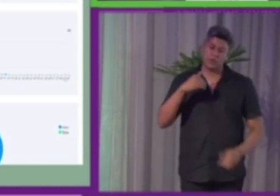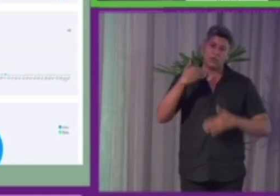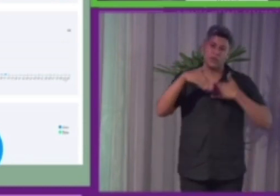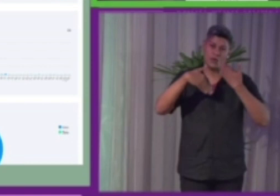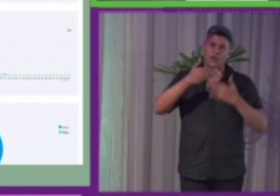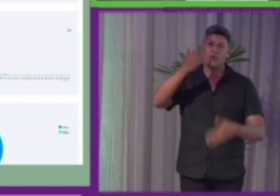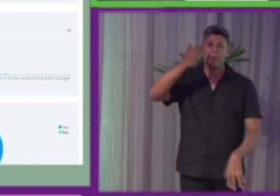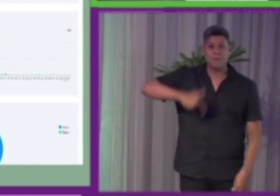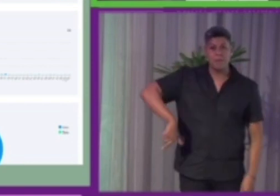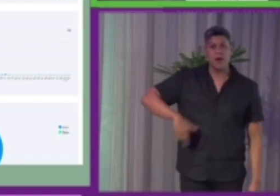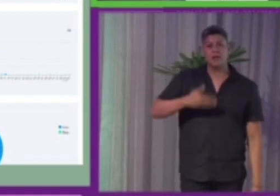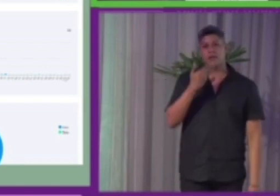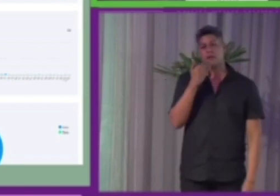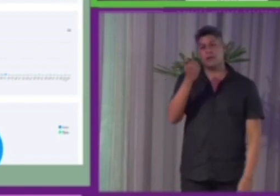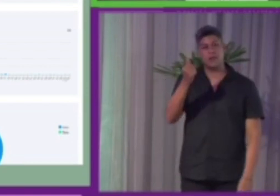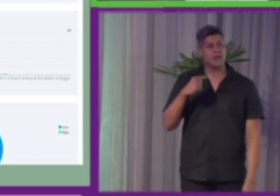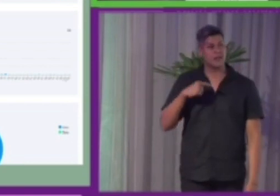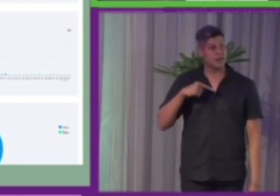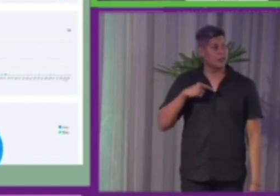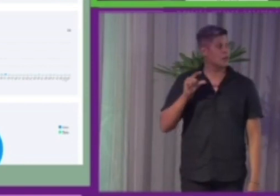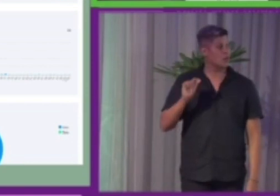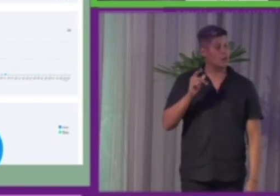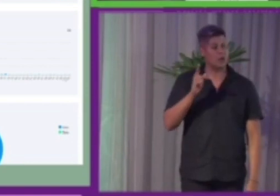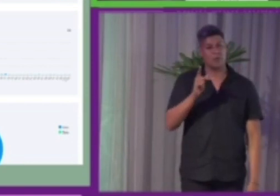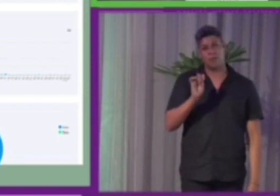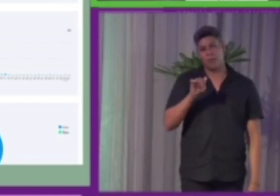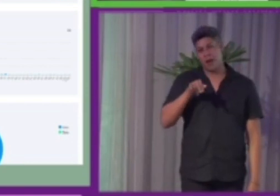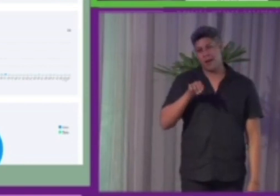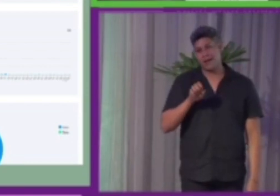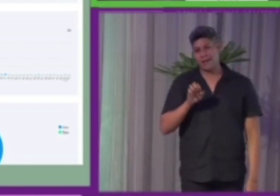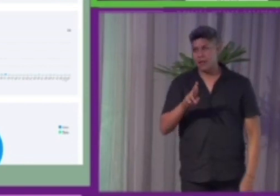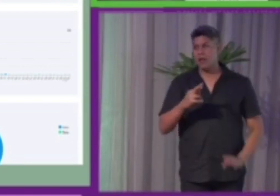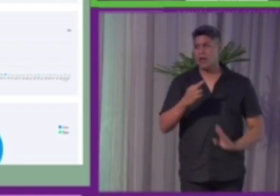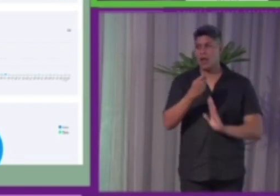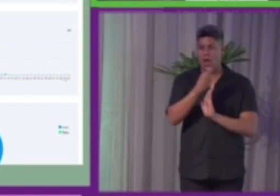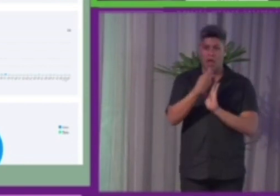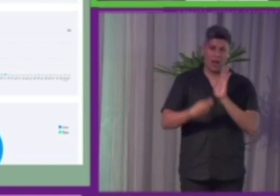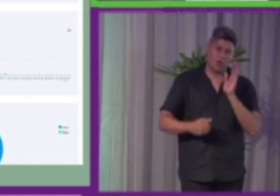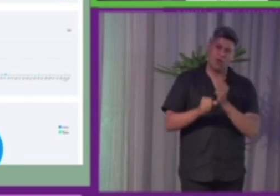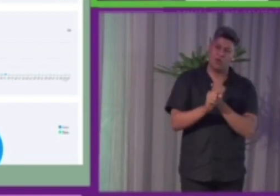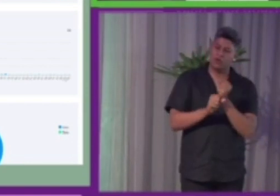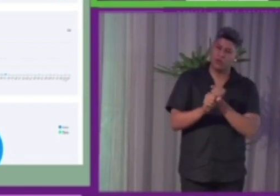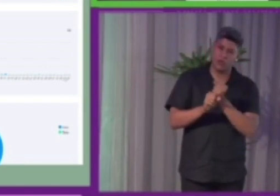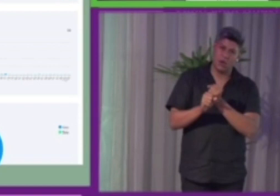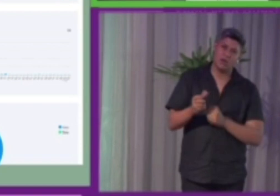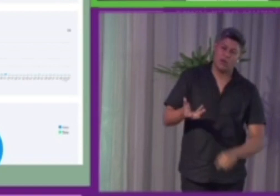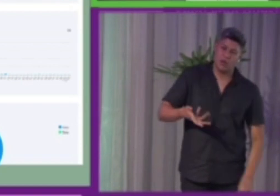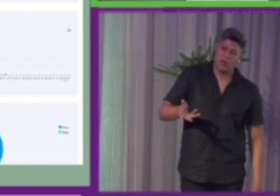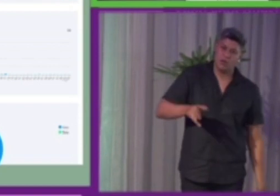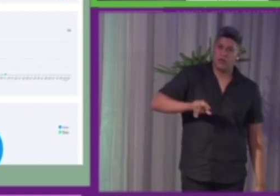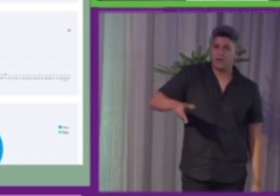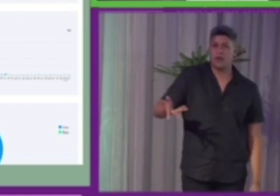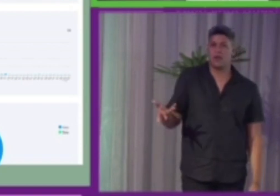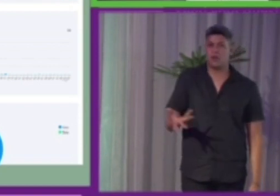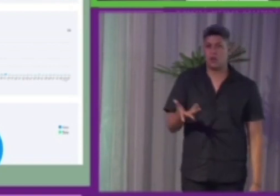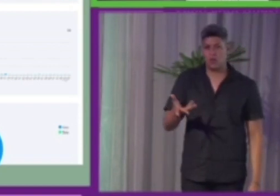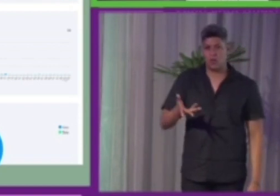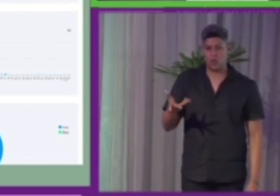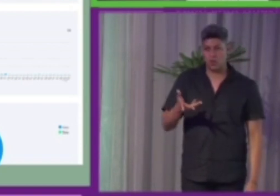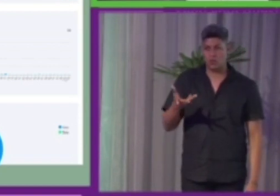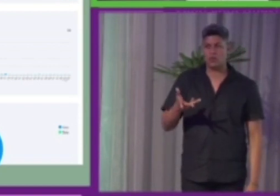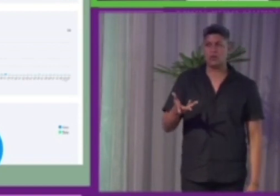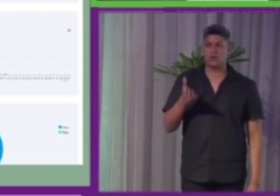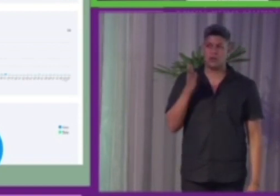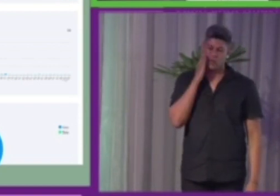facilitar e ter um timing de relatório anual muito mais acelerado do que é hoje, sem esse delay